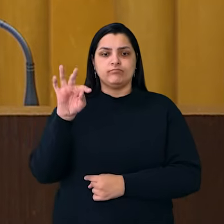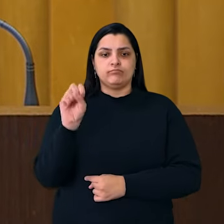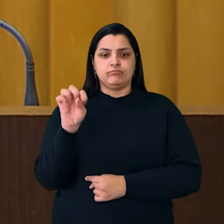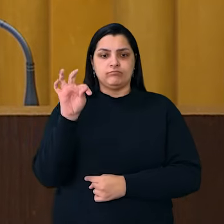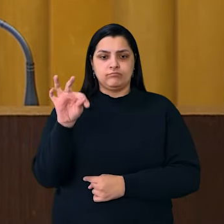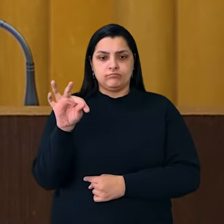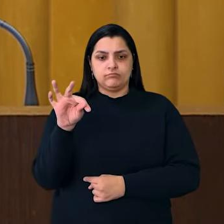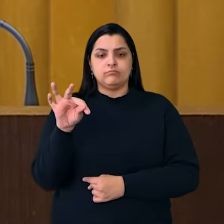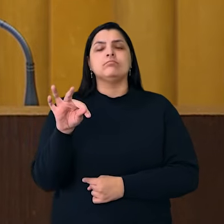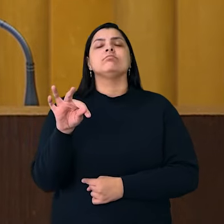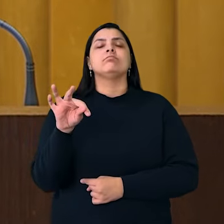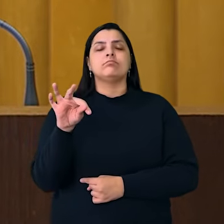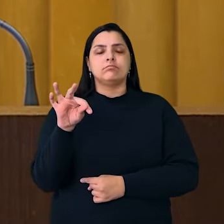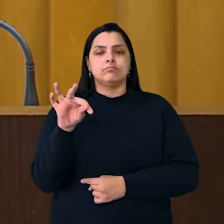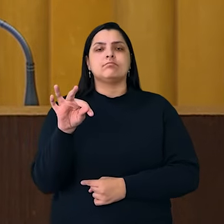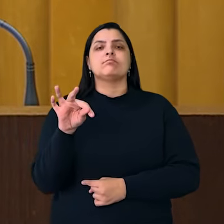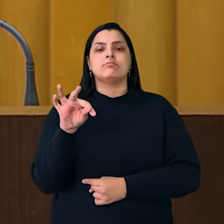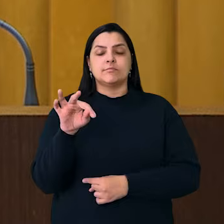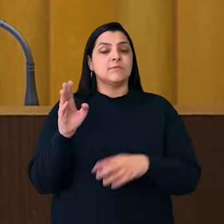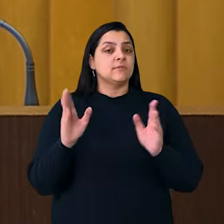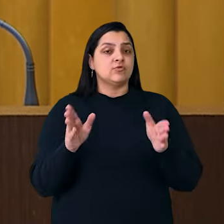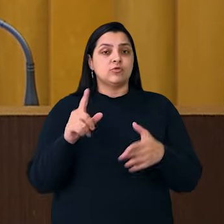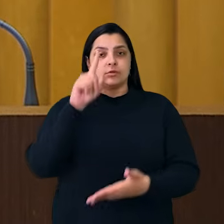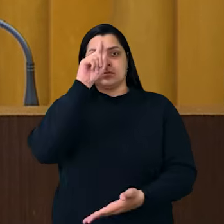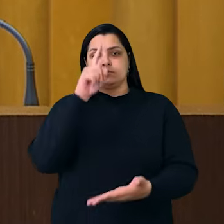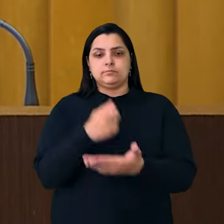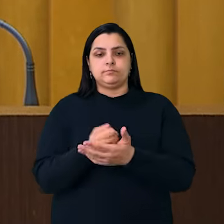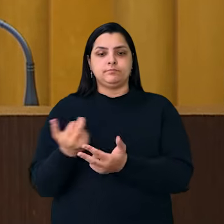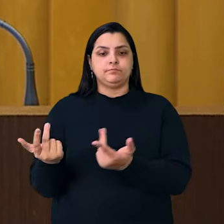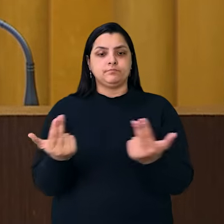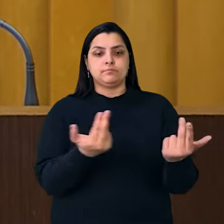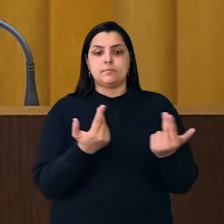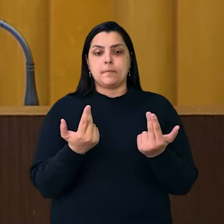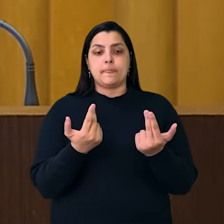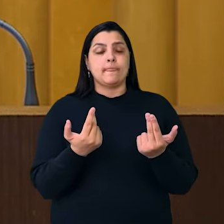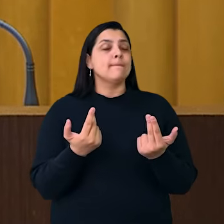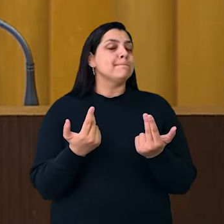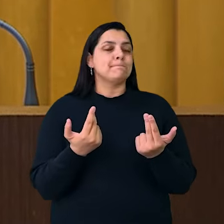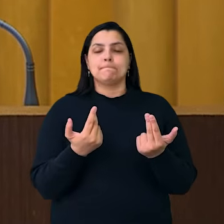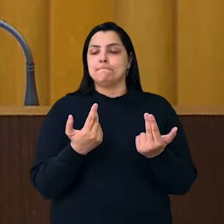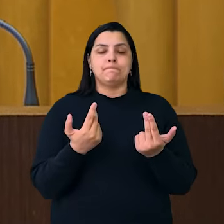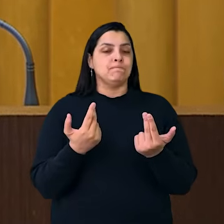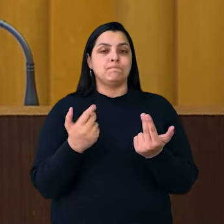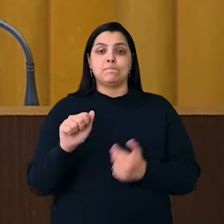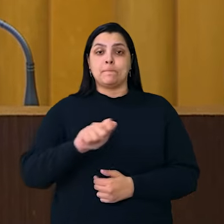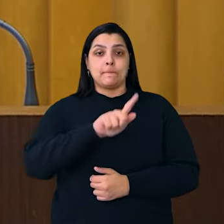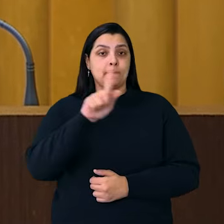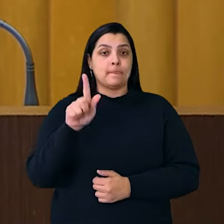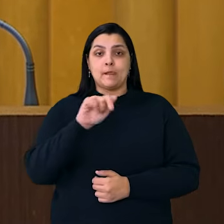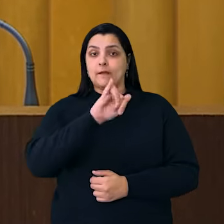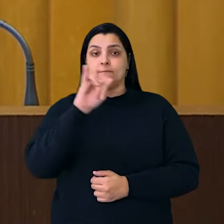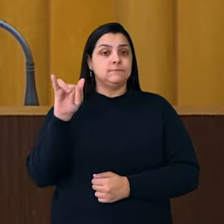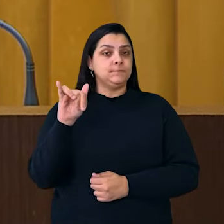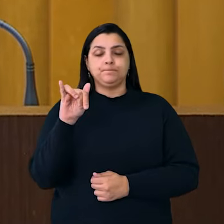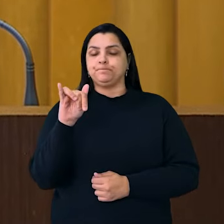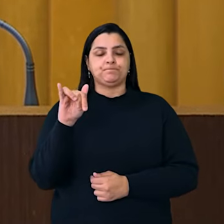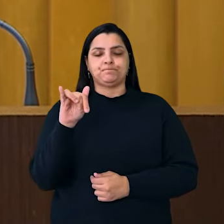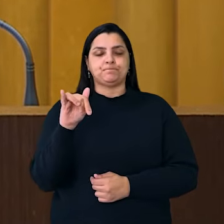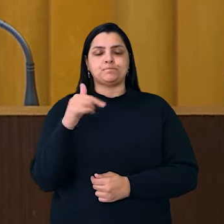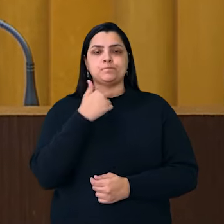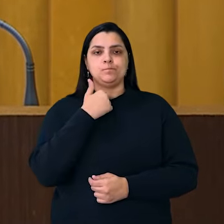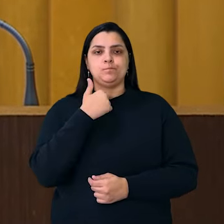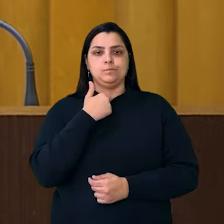as decisões qualificadas do Tribunal Superior do Trabalho não desafiam agravo de